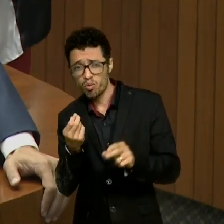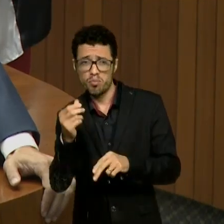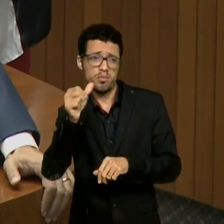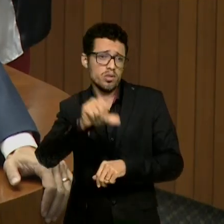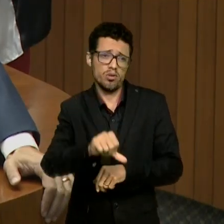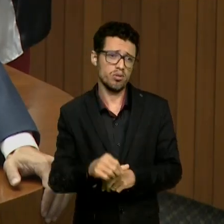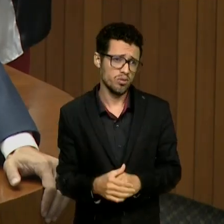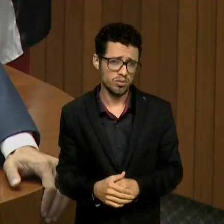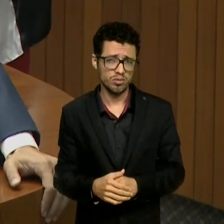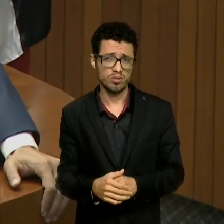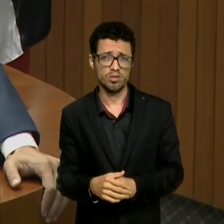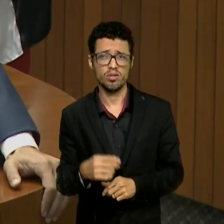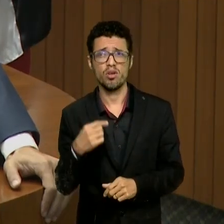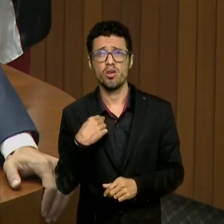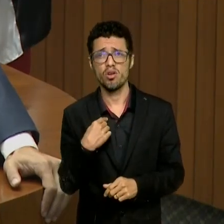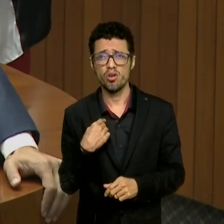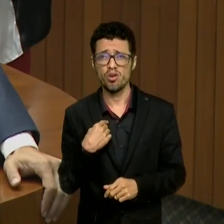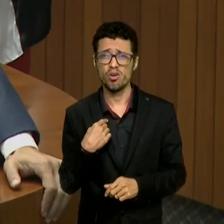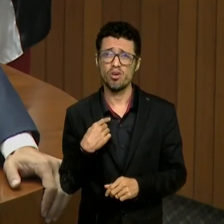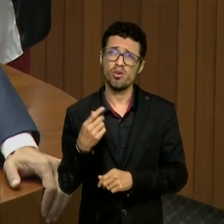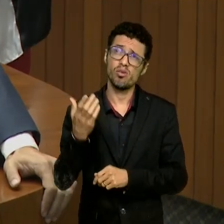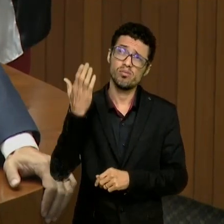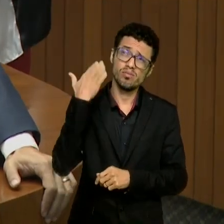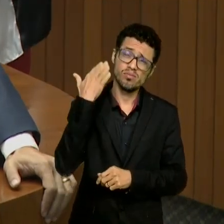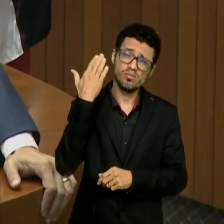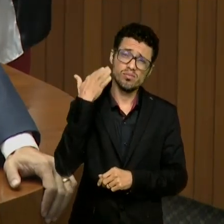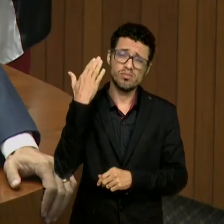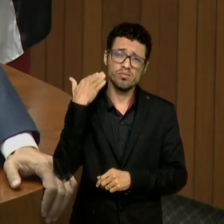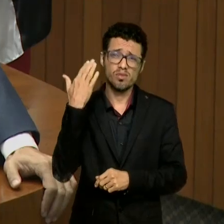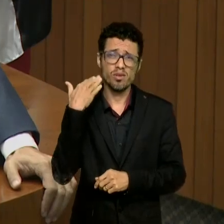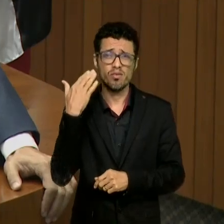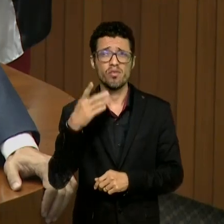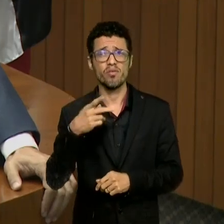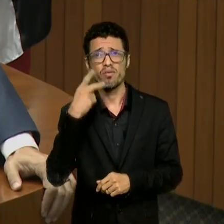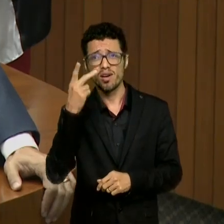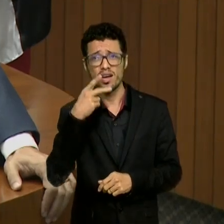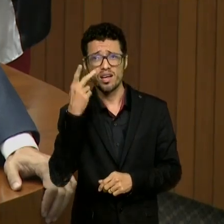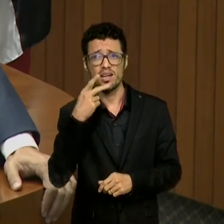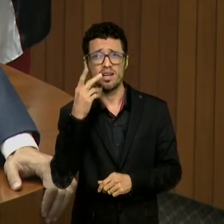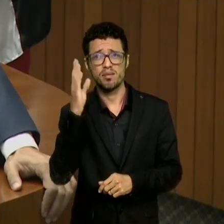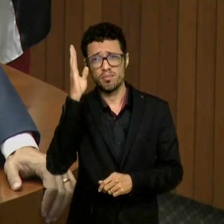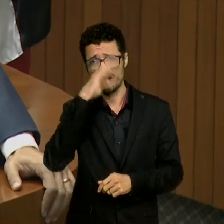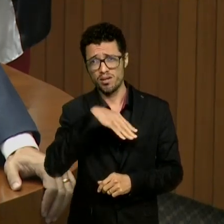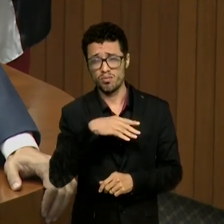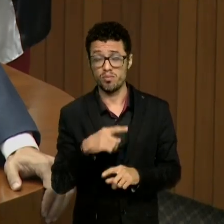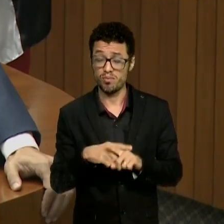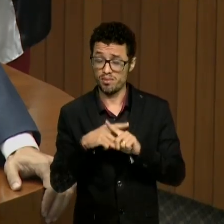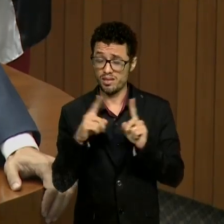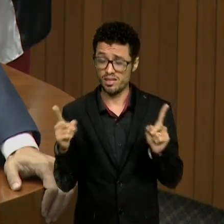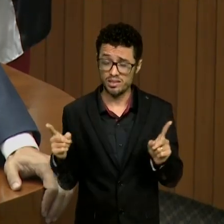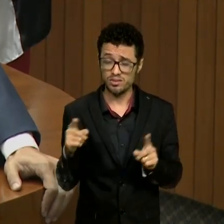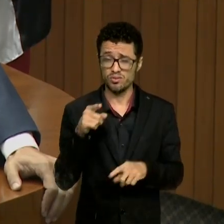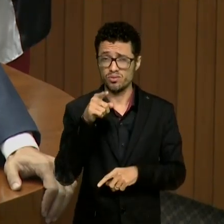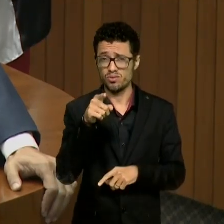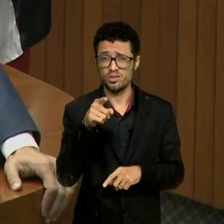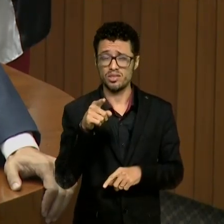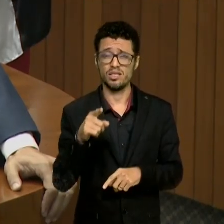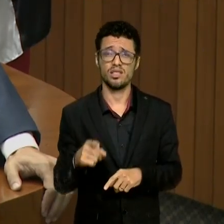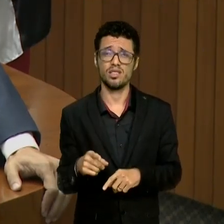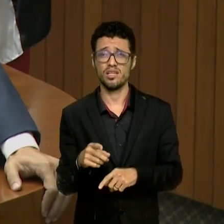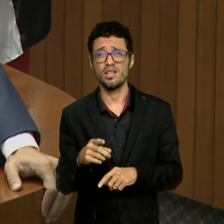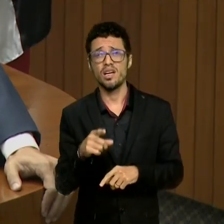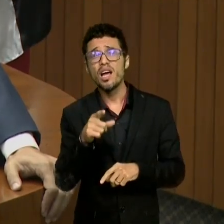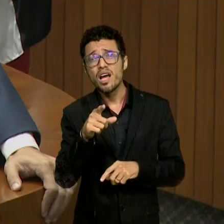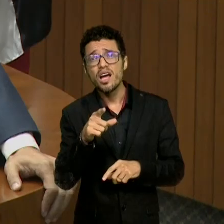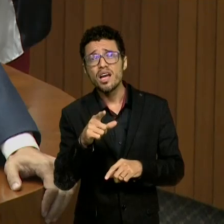Eu falei um ano e pouco mal do Bolsonaro. Vocês cresceram, se gestaram como grupo político falando mal do